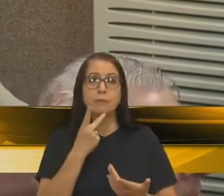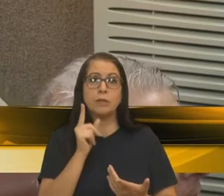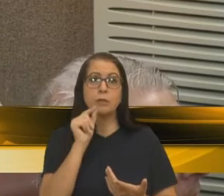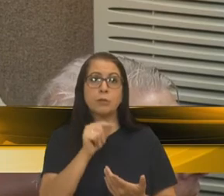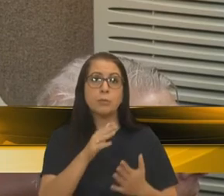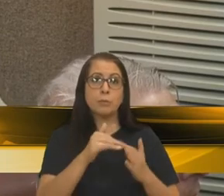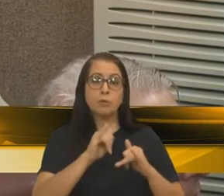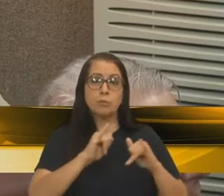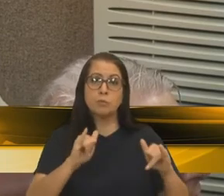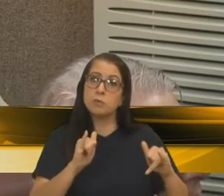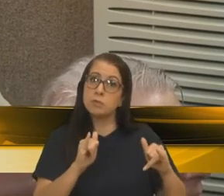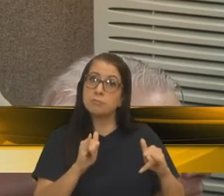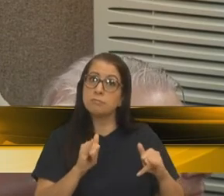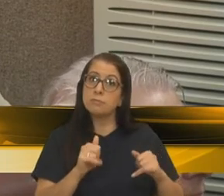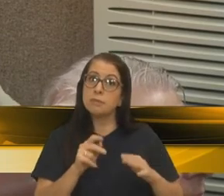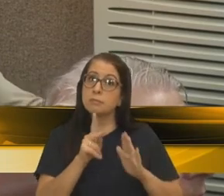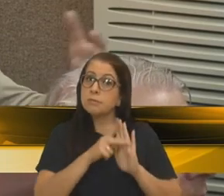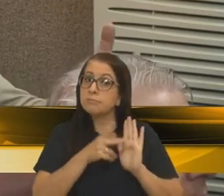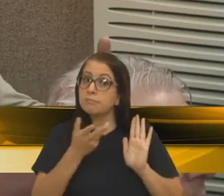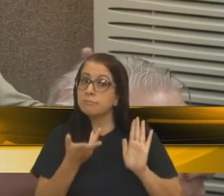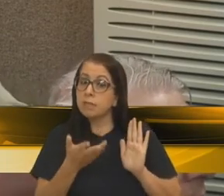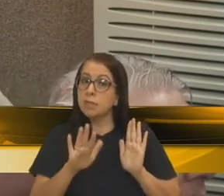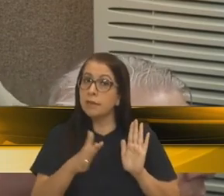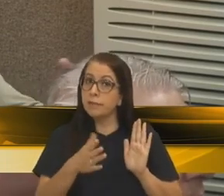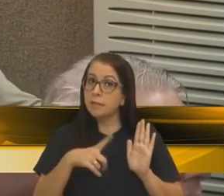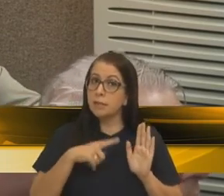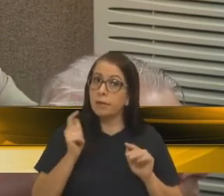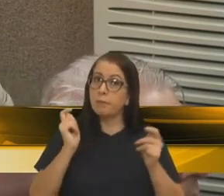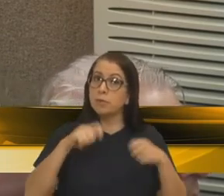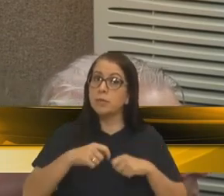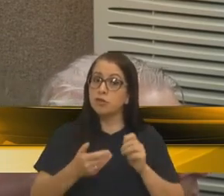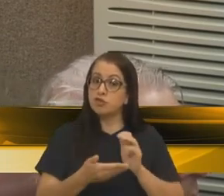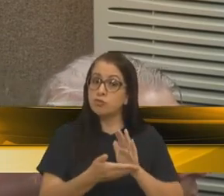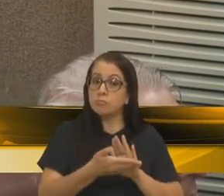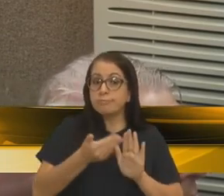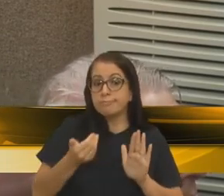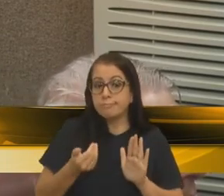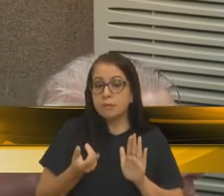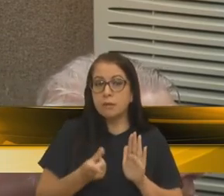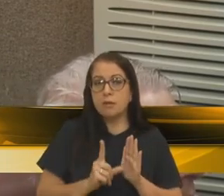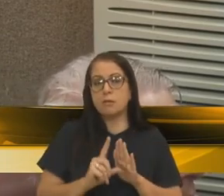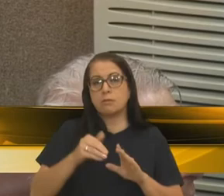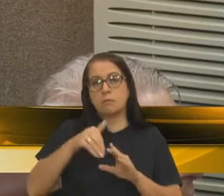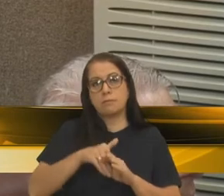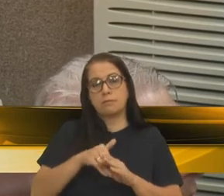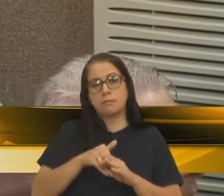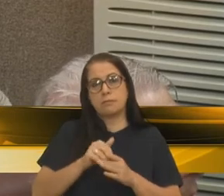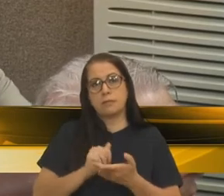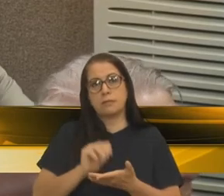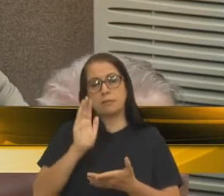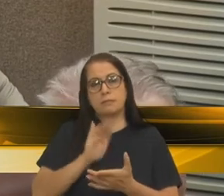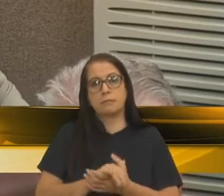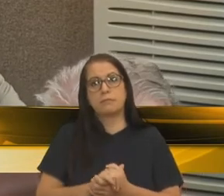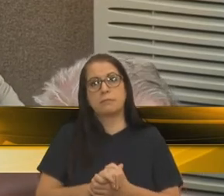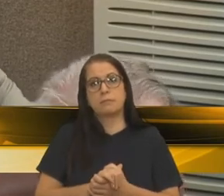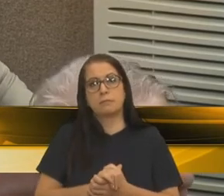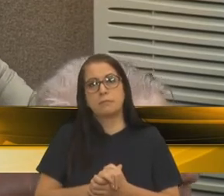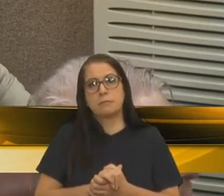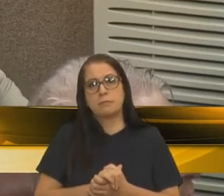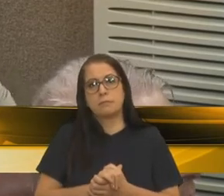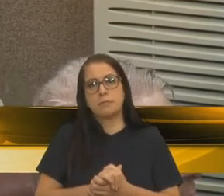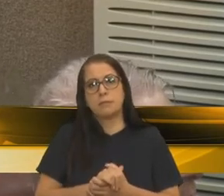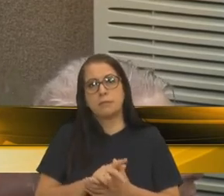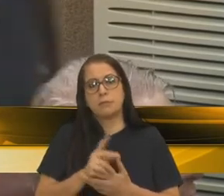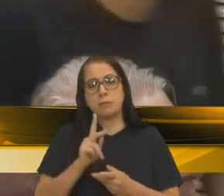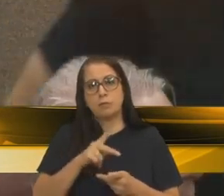informações no projeto, talvez ele tenha a possibilidade de ser retirado até antes de vir à votação. Que a declaração de líder, senhor presidente. Com